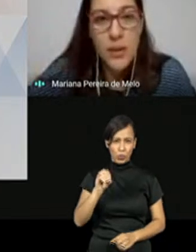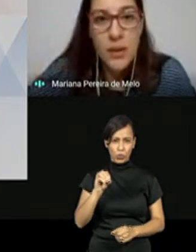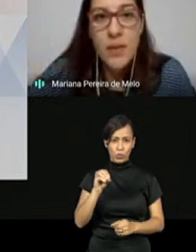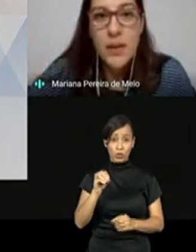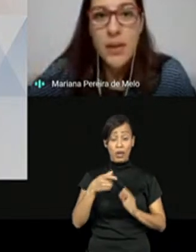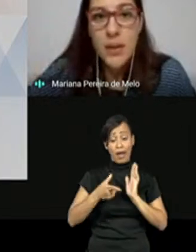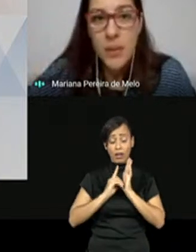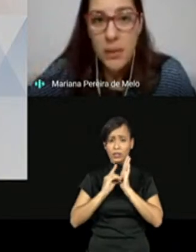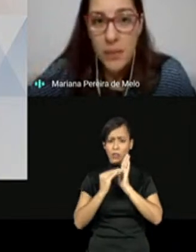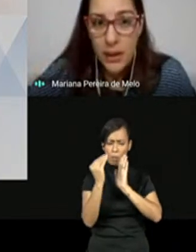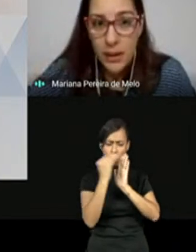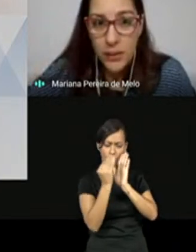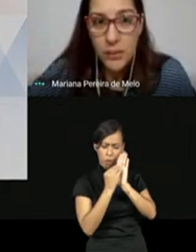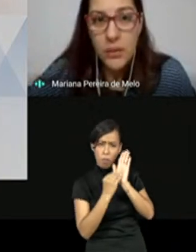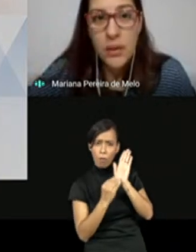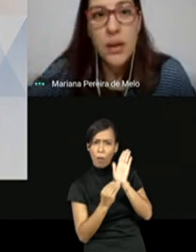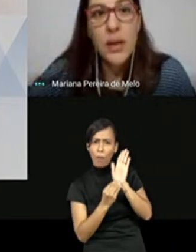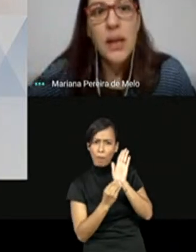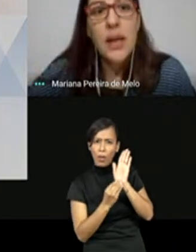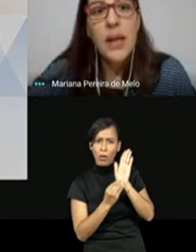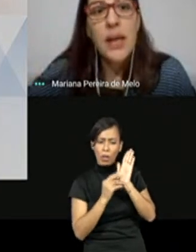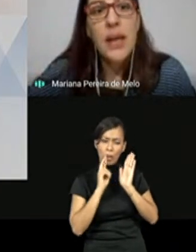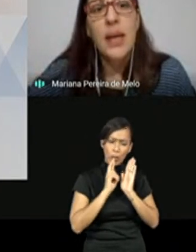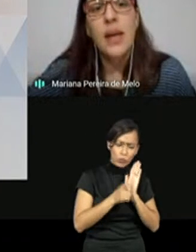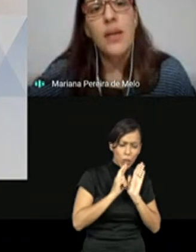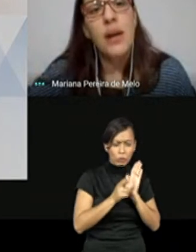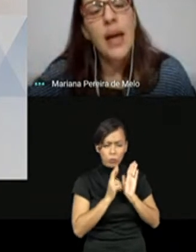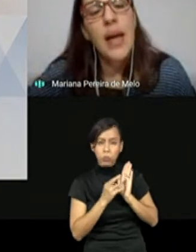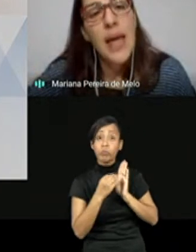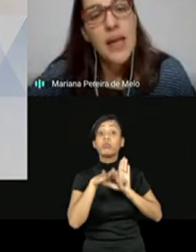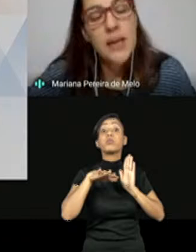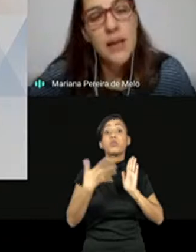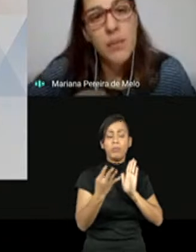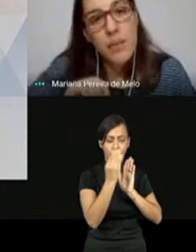resultados possíveis desse experimento e